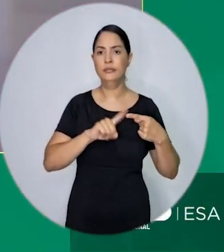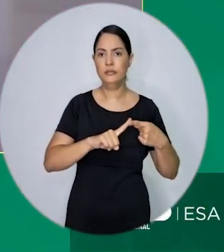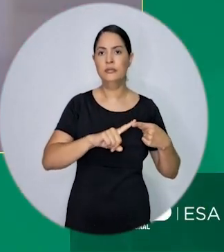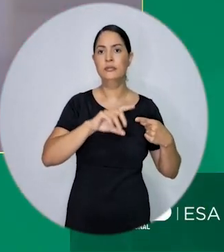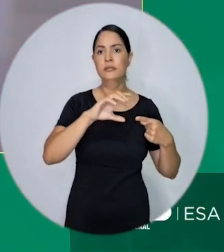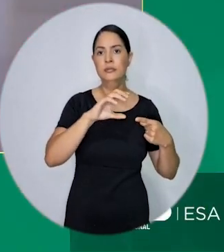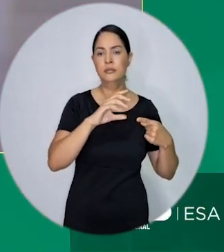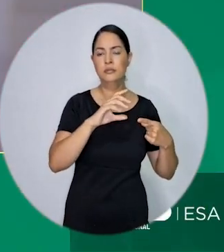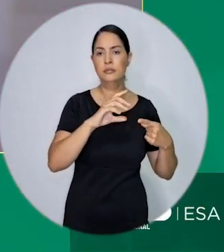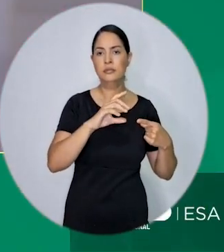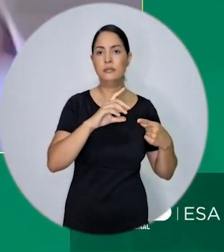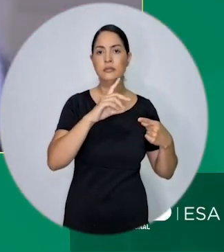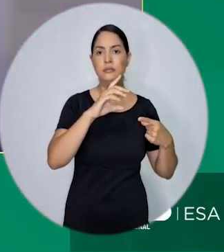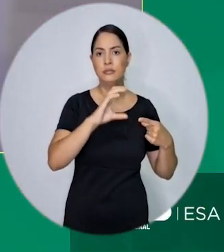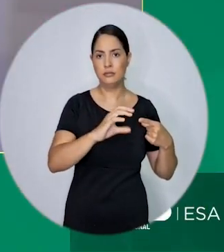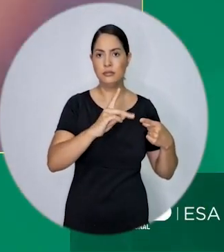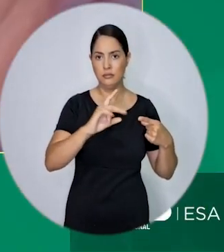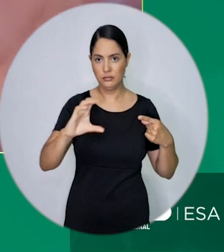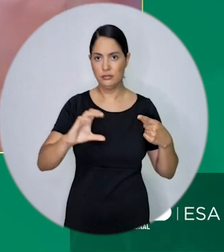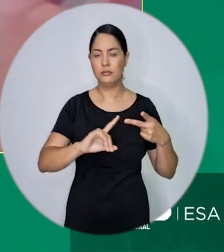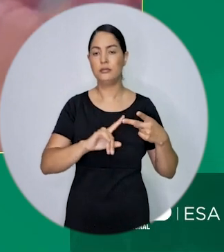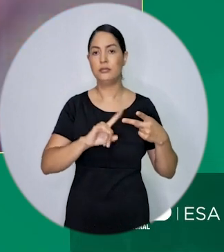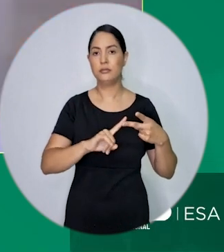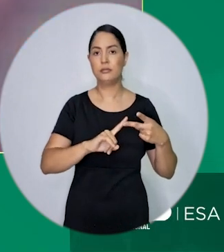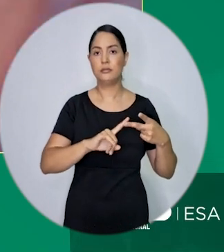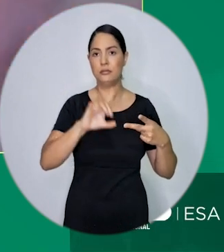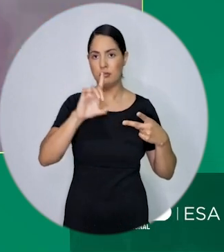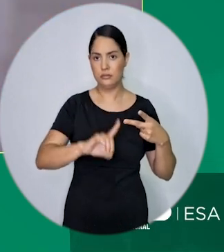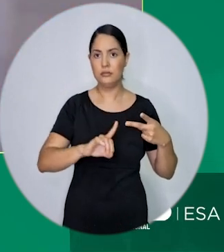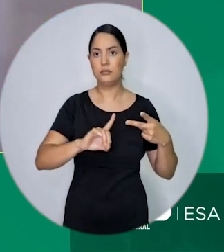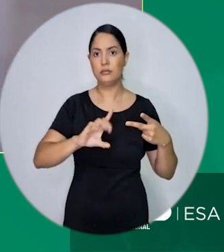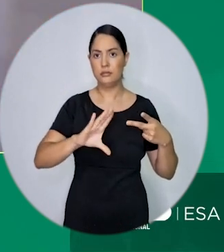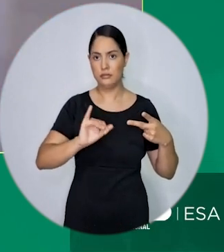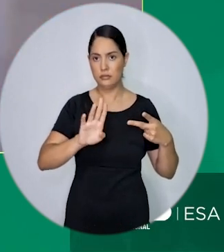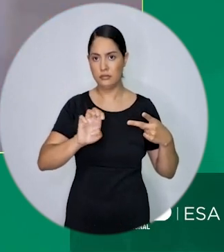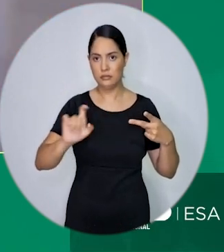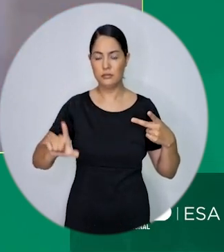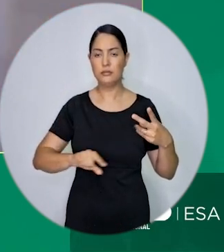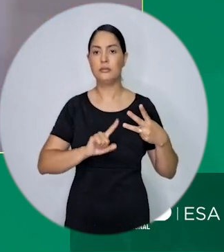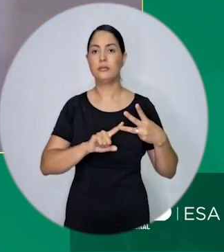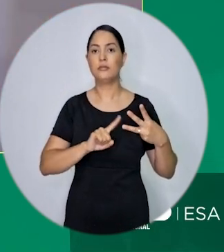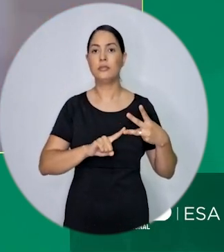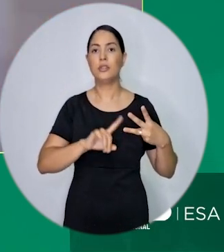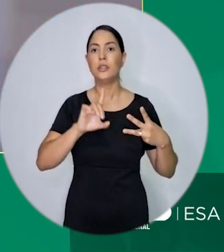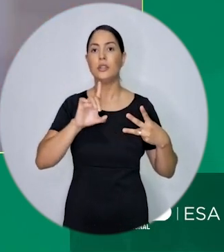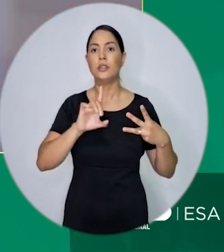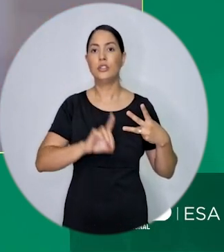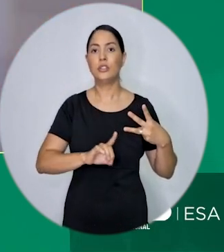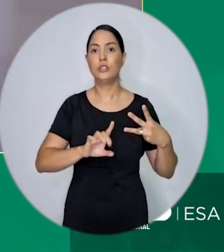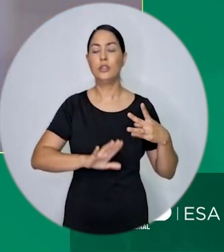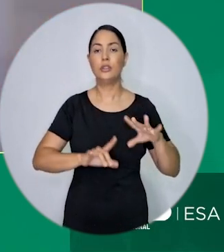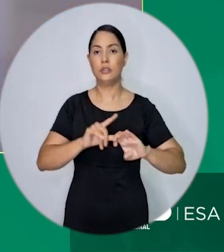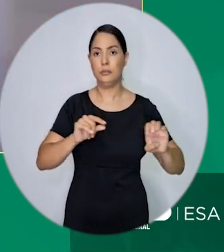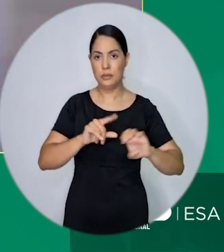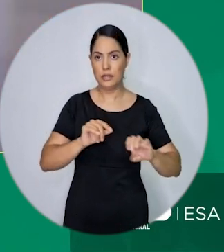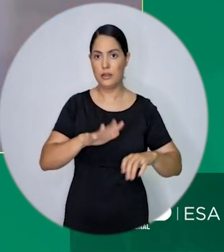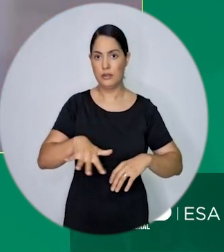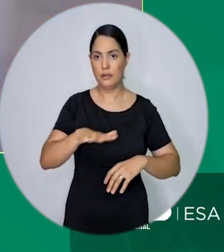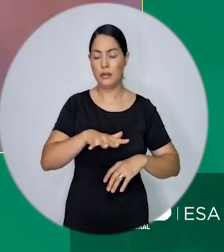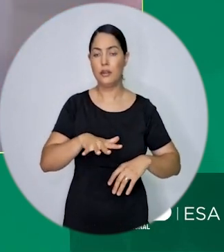civil, nós temos direito civil, direito material, nós temos direito